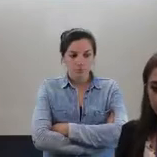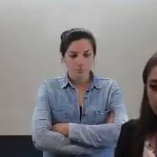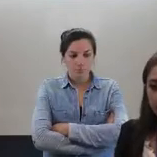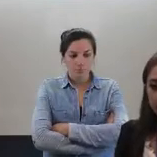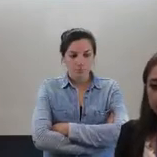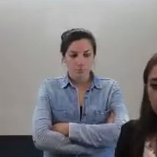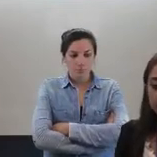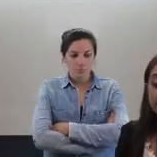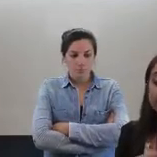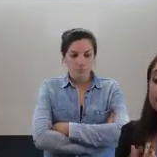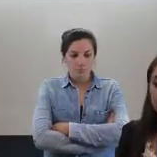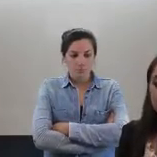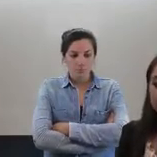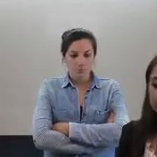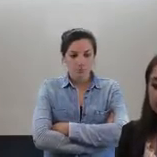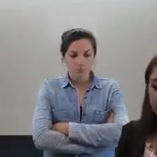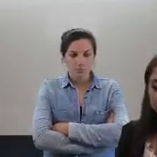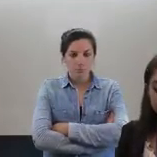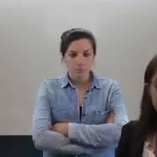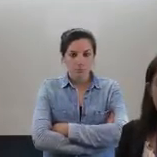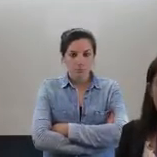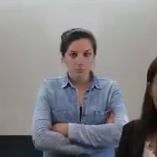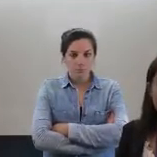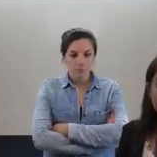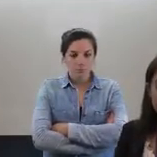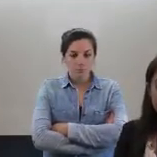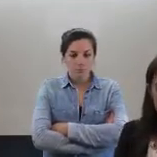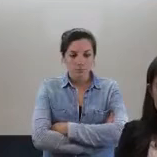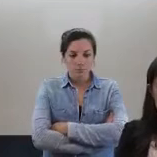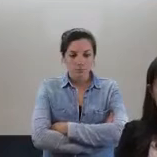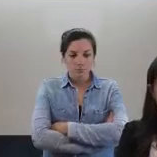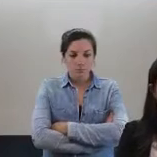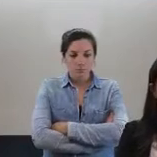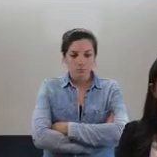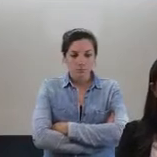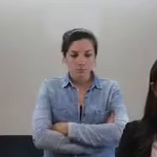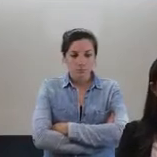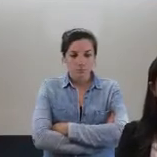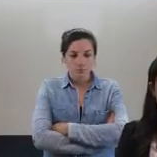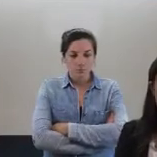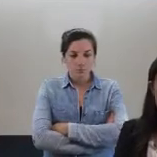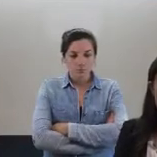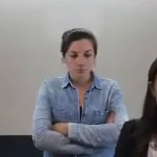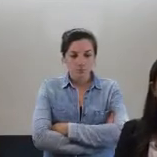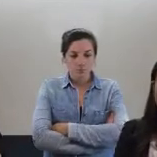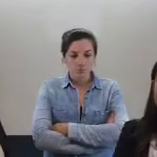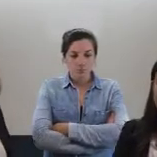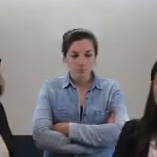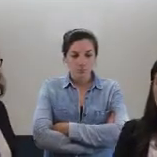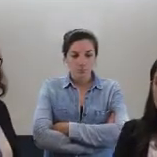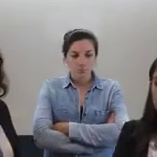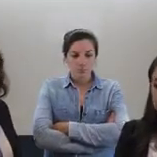busca. Então, eles restringem a pesquisa, né? Devem sempre ser digitados em letra maiúscula. Então,